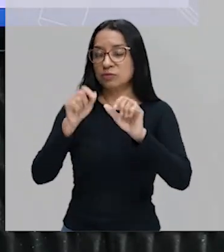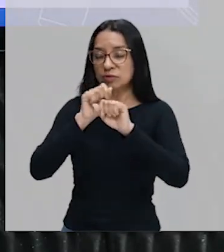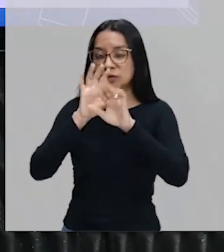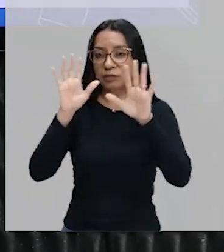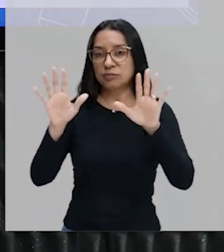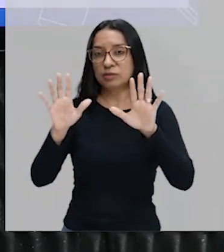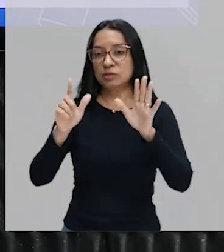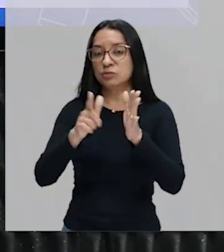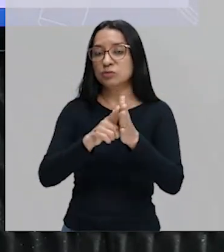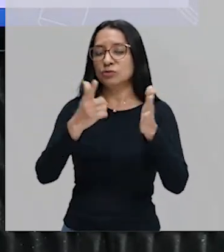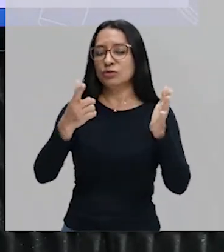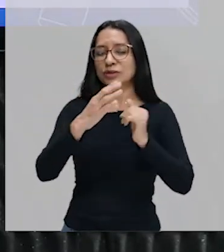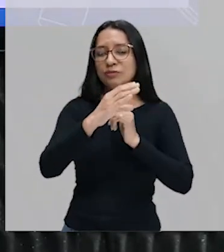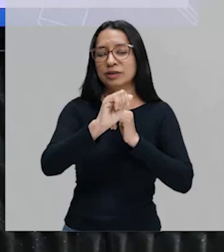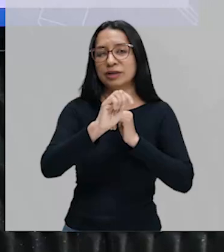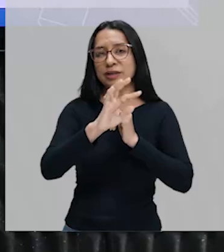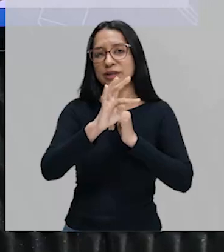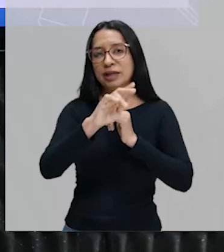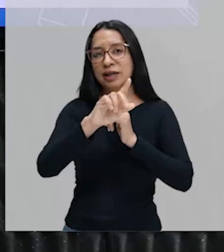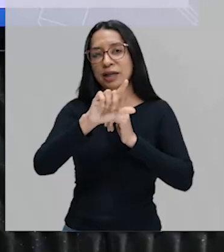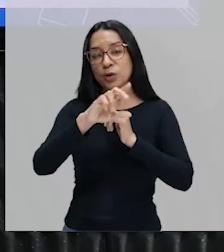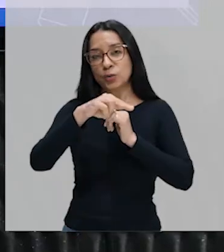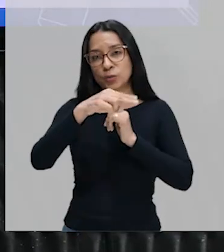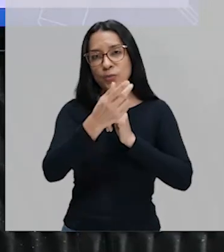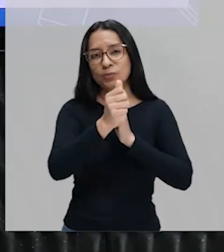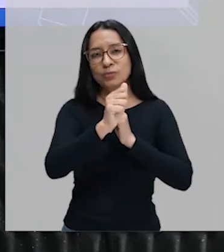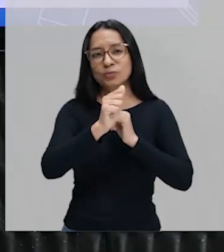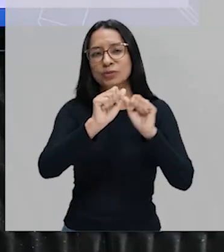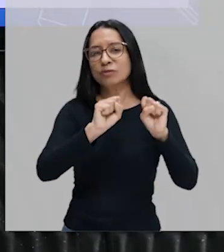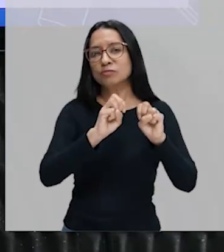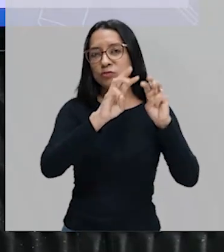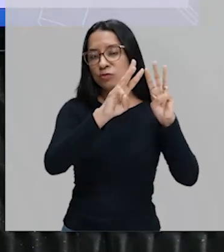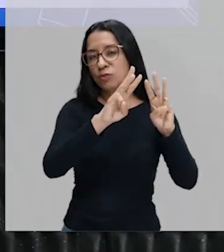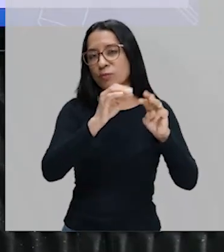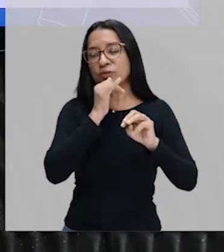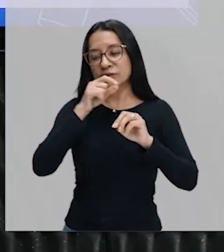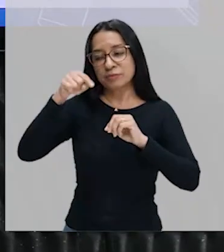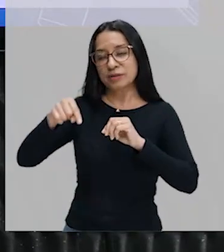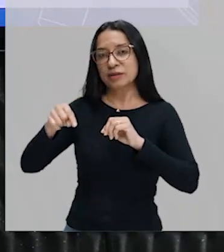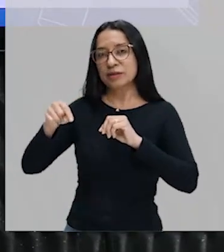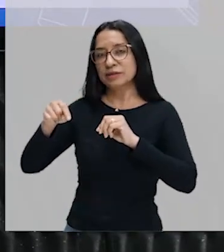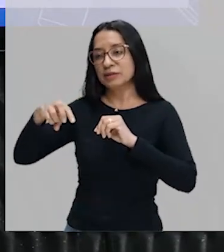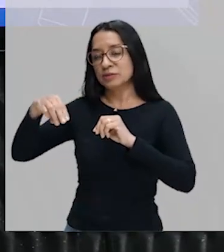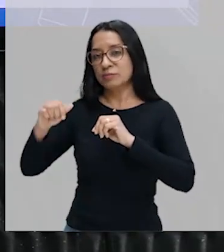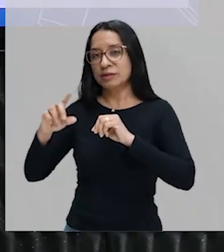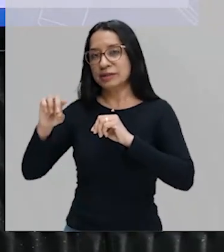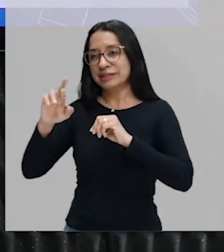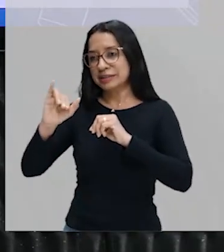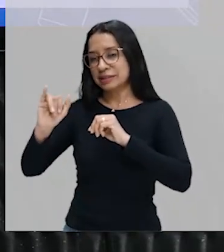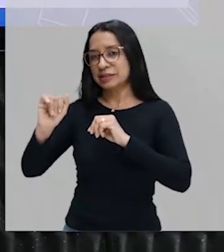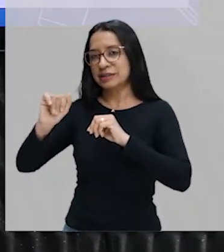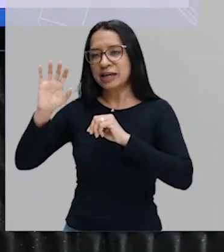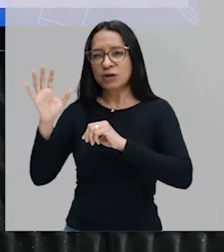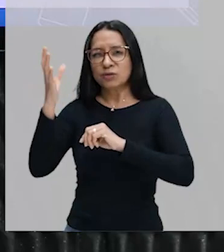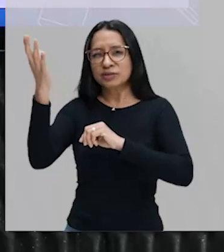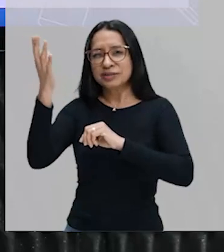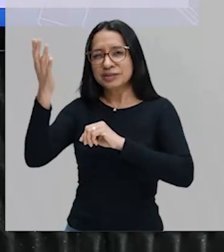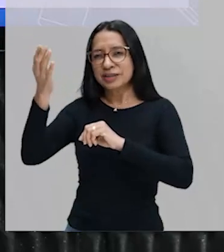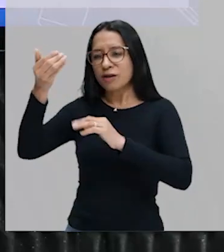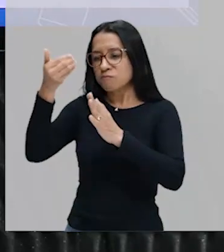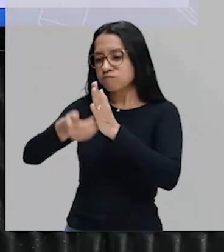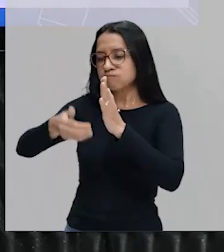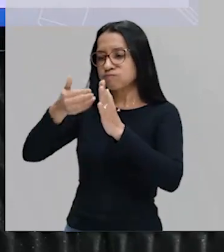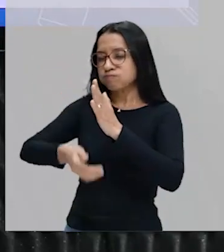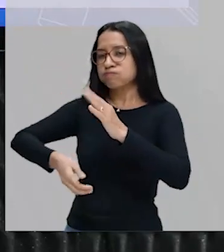exemplo, da Catalunha é um show e tal. O jornal, por exemplo, de Madrid, ele já fala, olha, o que foi que aconteceu, tragédia, né? Perdemos para aqueles